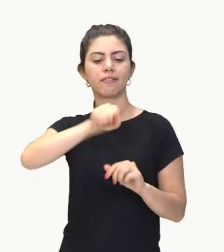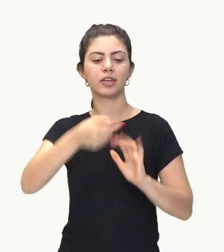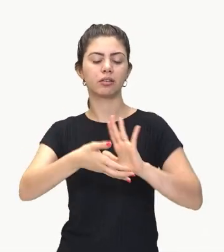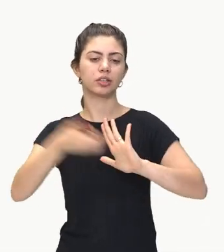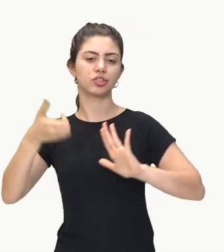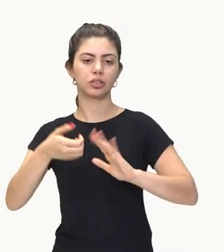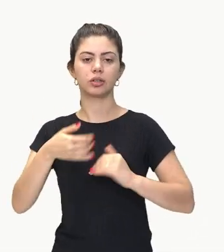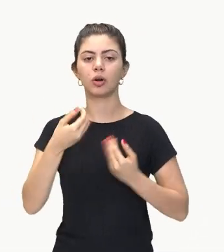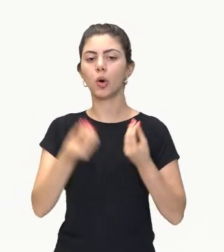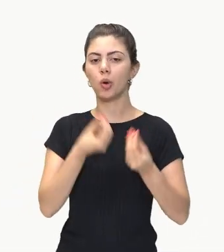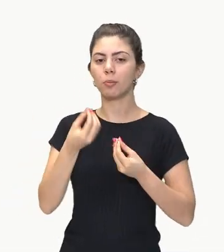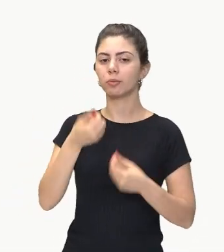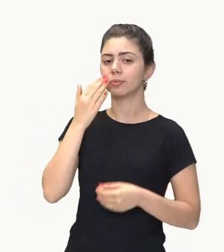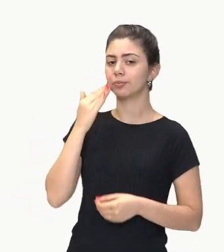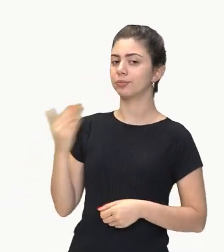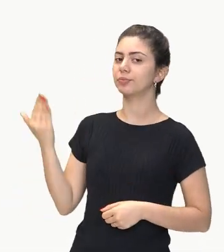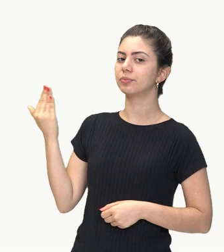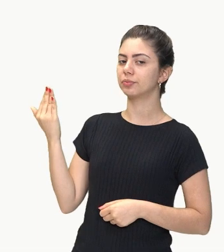15